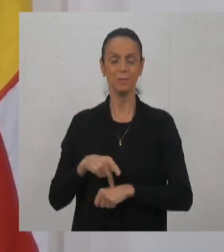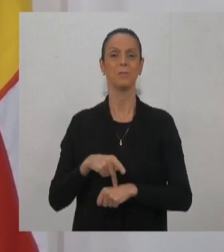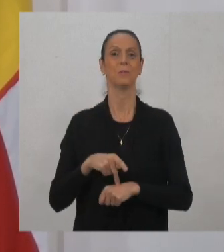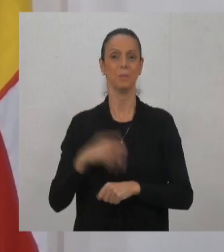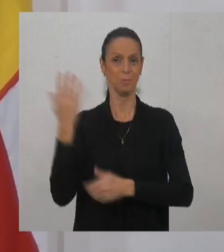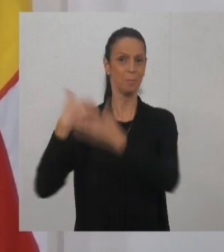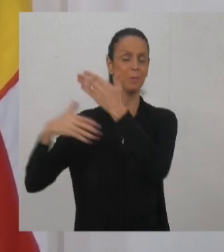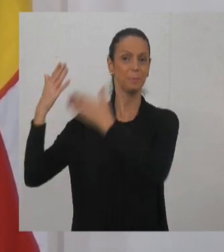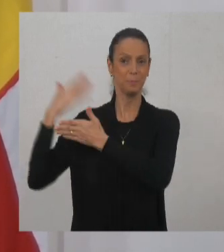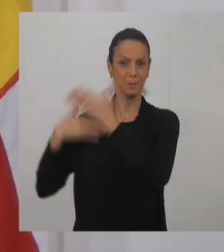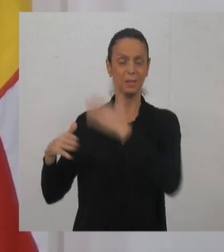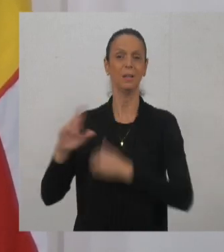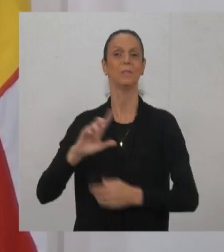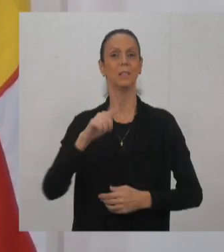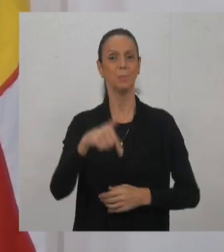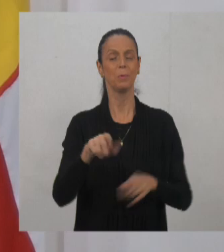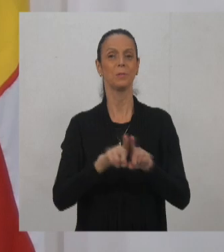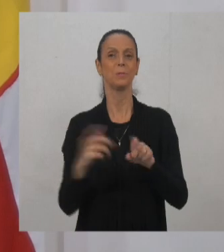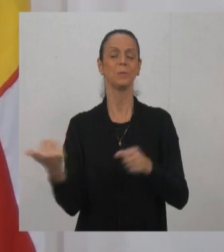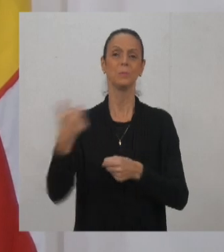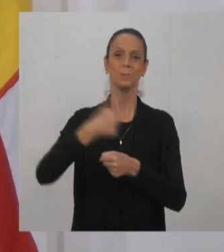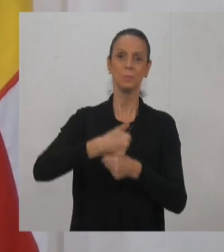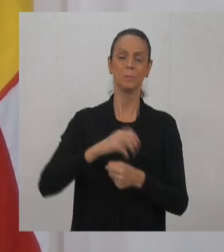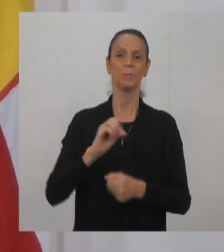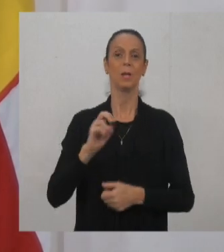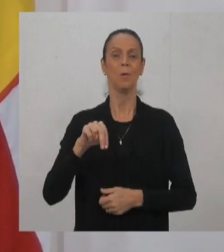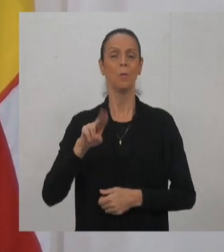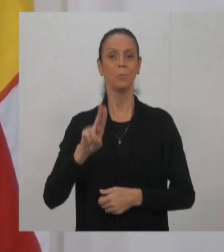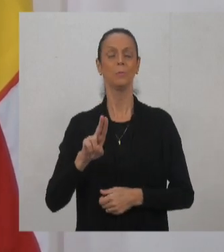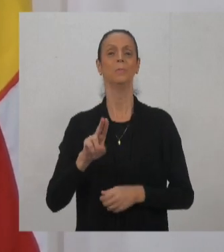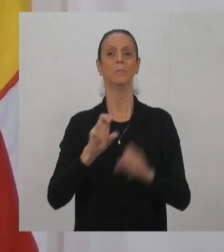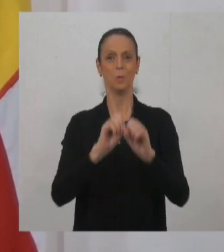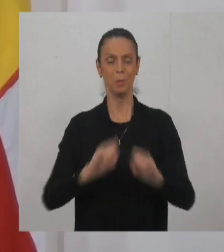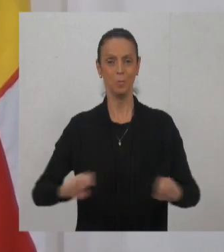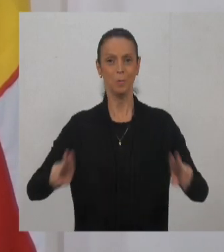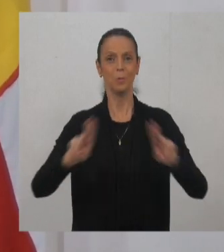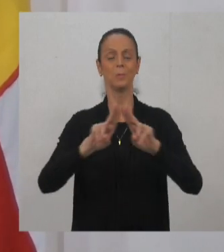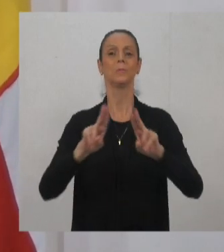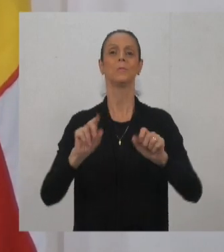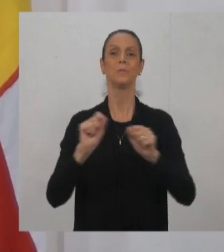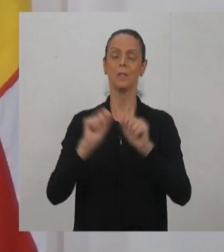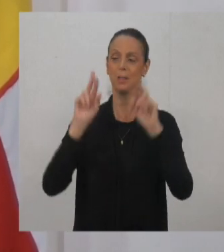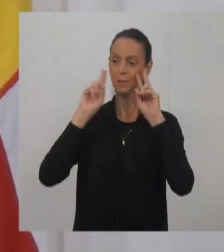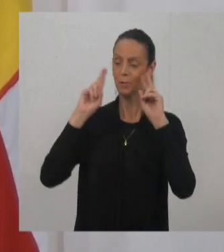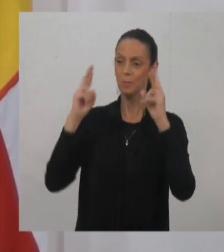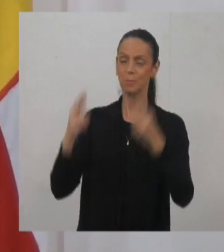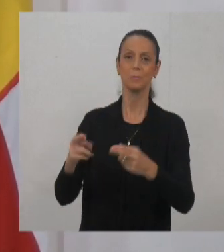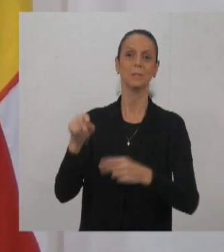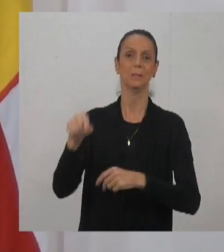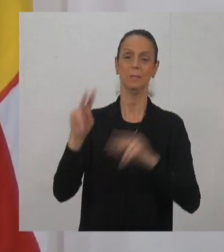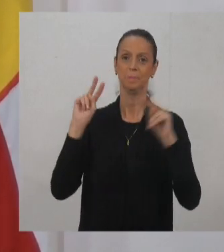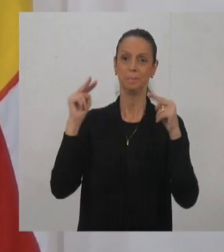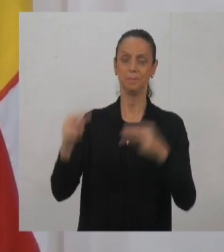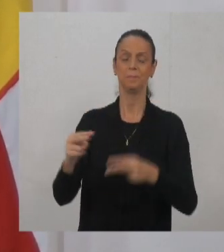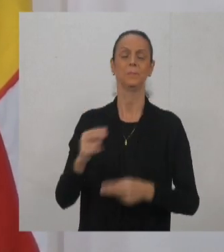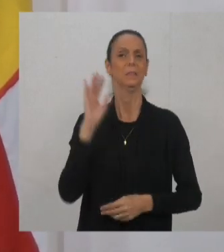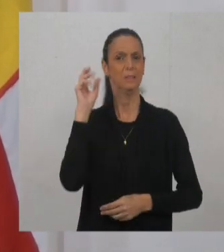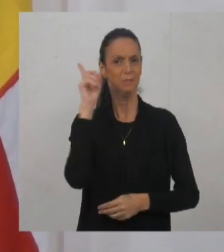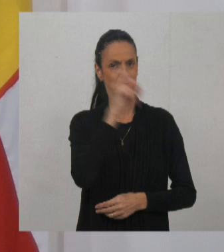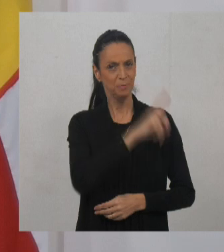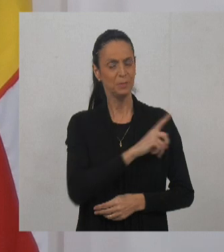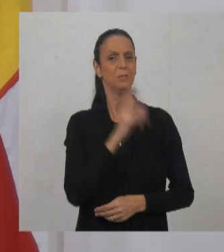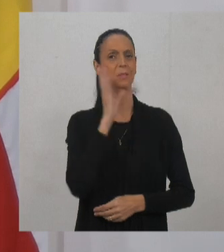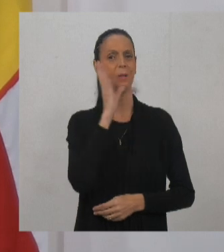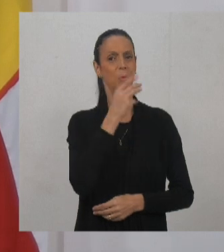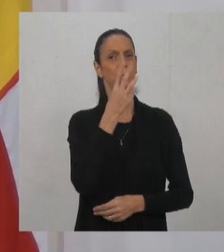da época, que depois foi substituída pela ONU, fizessem o reconhecimento. E foi difícil, foram 3 anos,